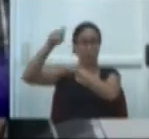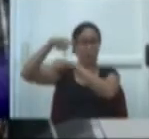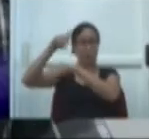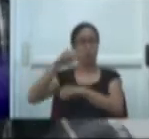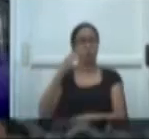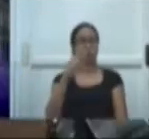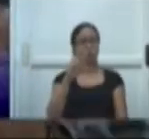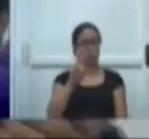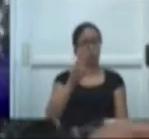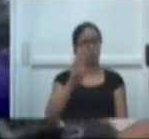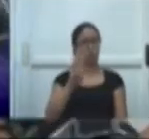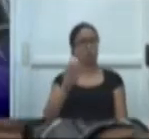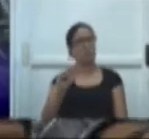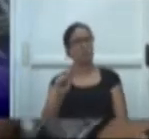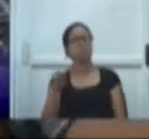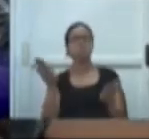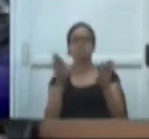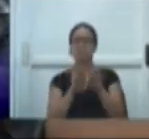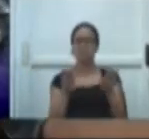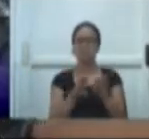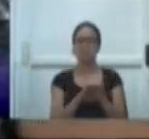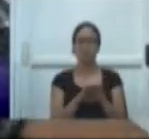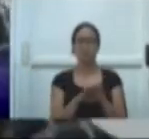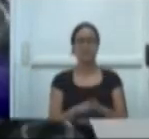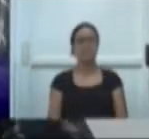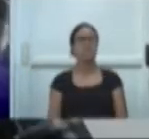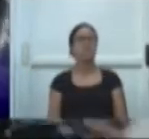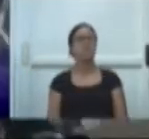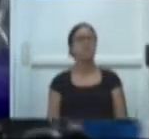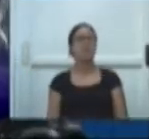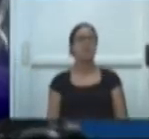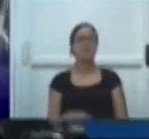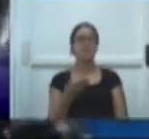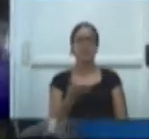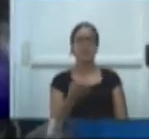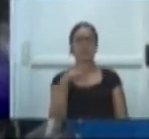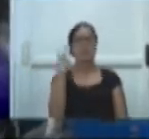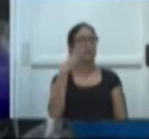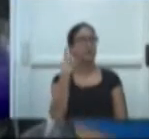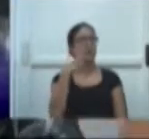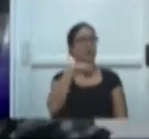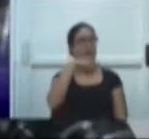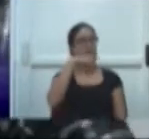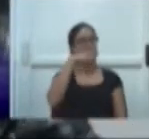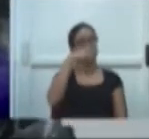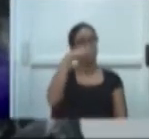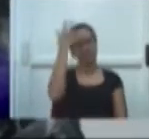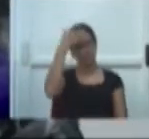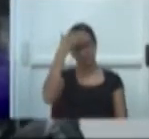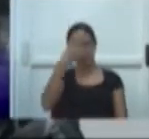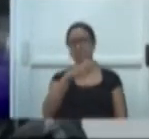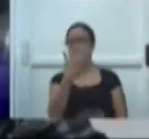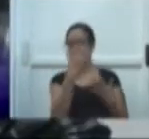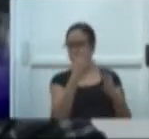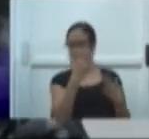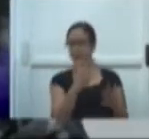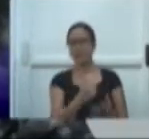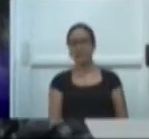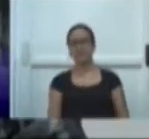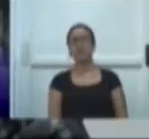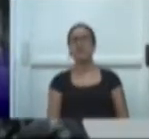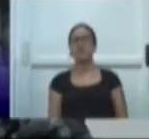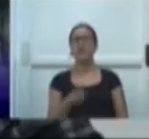parabéns pelo requerimento e a vossa... A senhora, a vereadora Mayra, tem tido um cuidado de discutir com